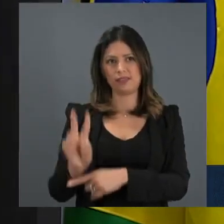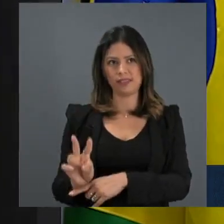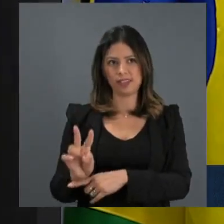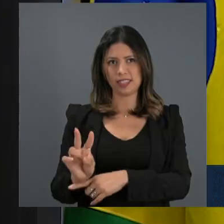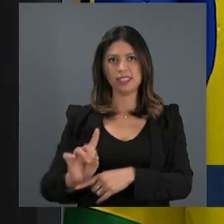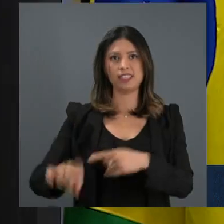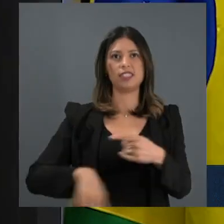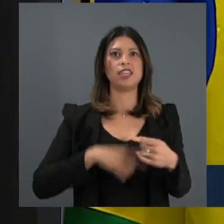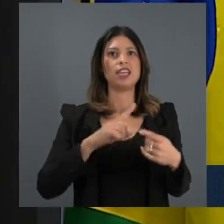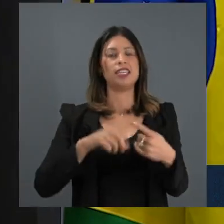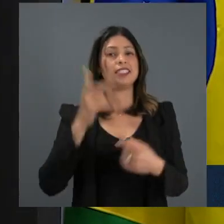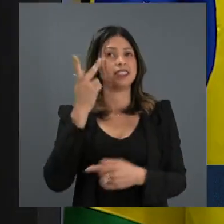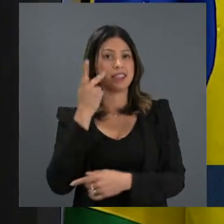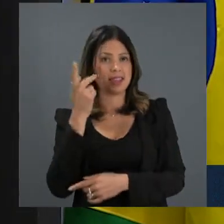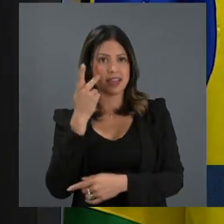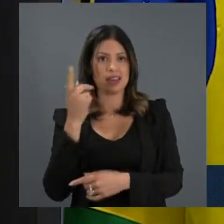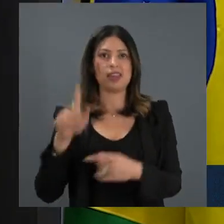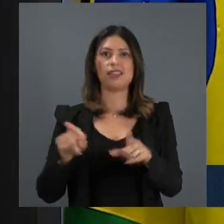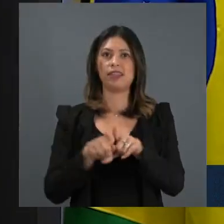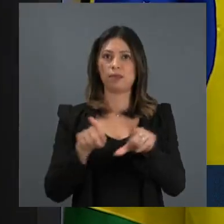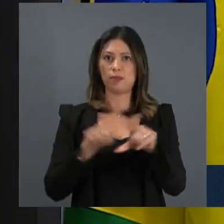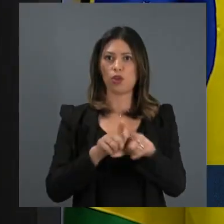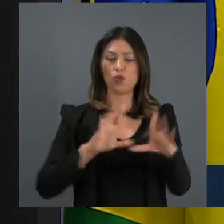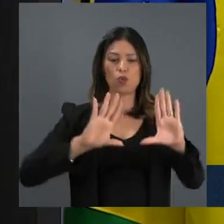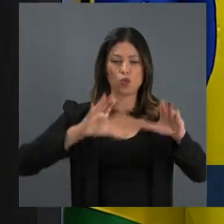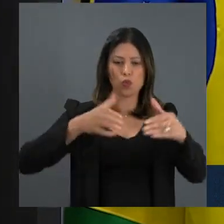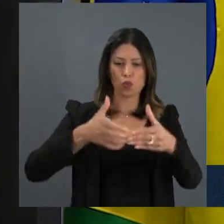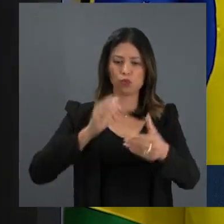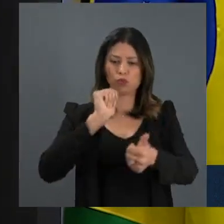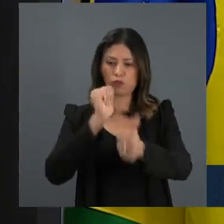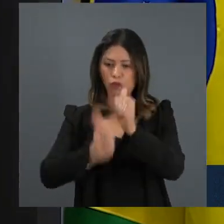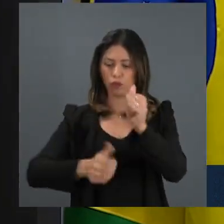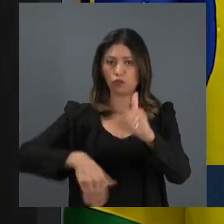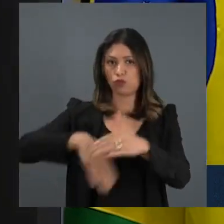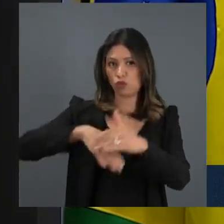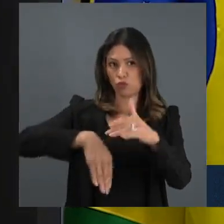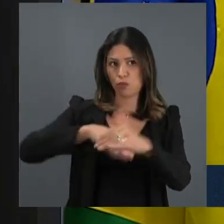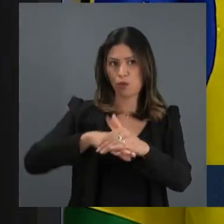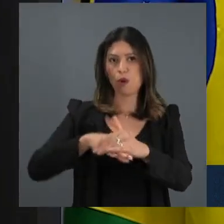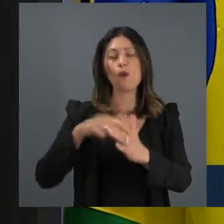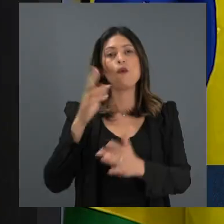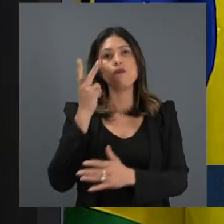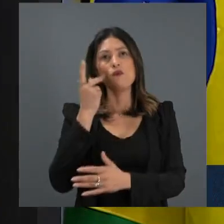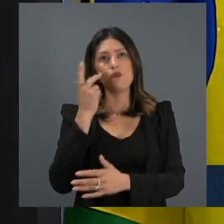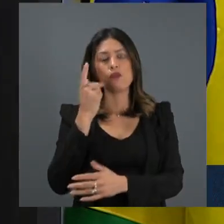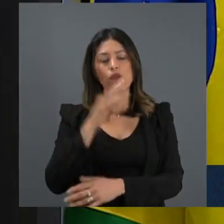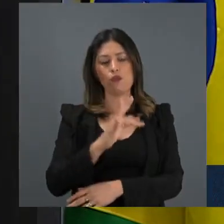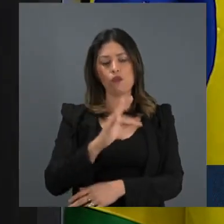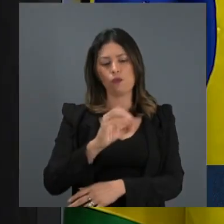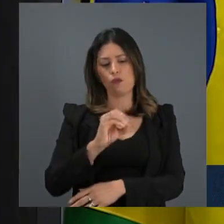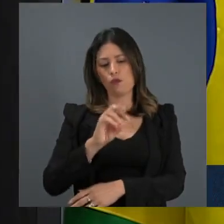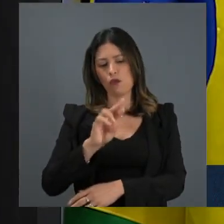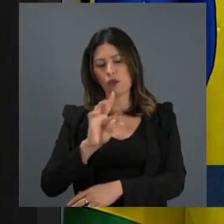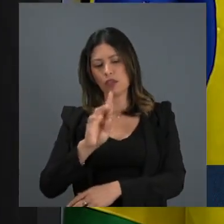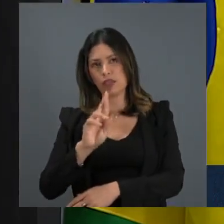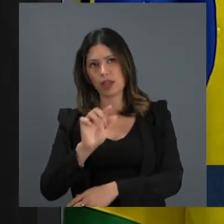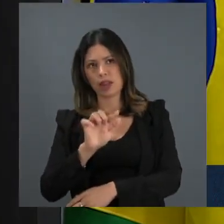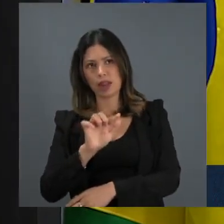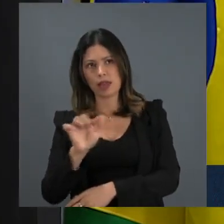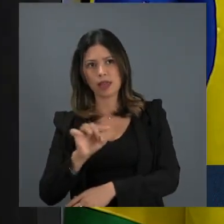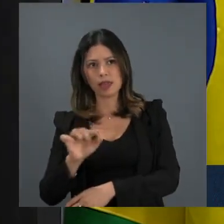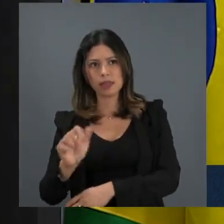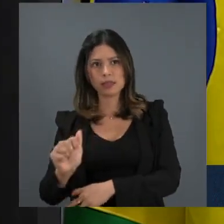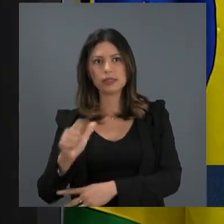Ceará e Fortaleza. E ontem, o Fortaleza foi tricampeão da Copa